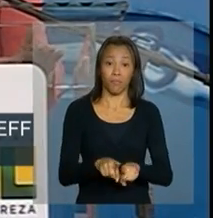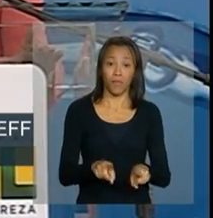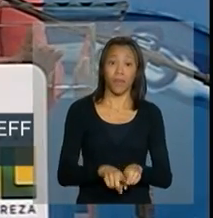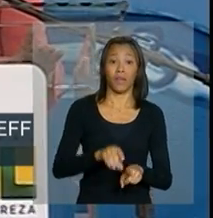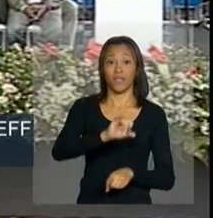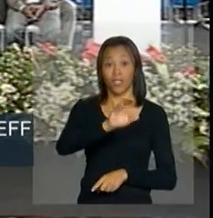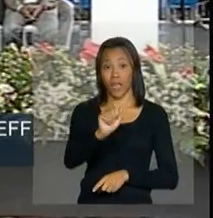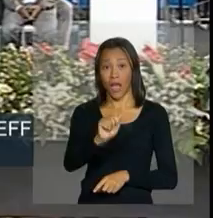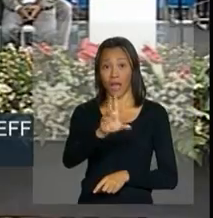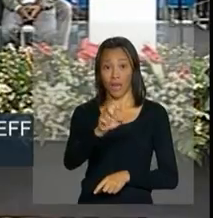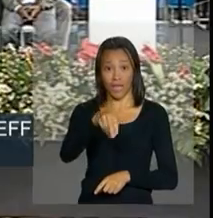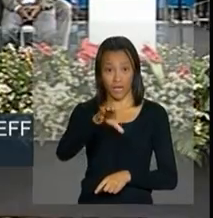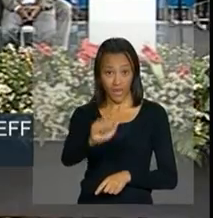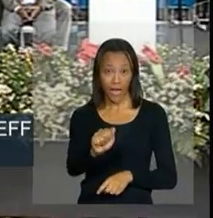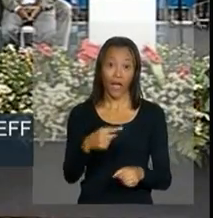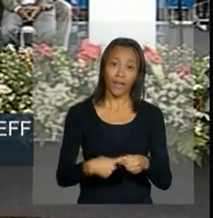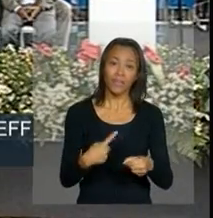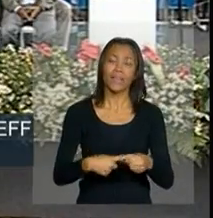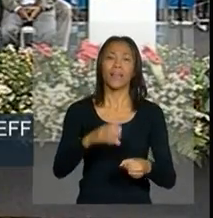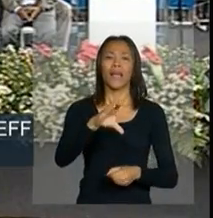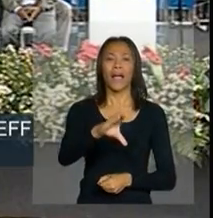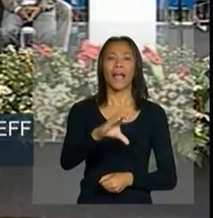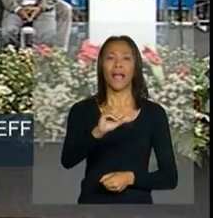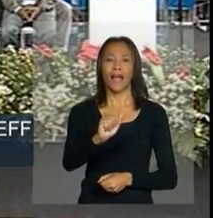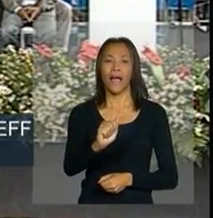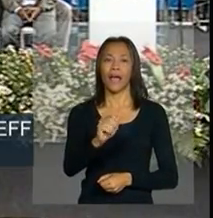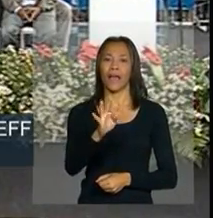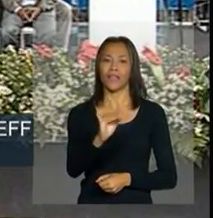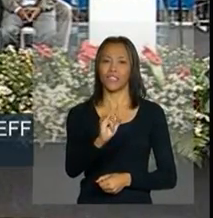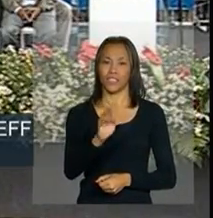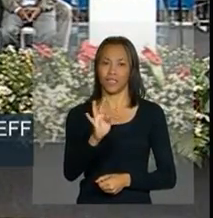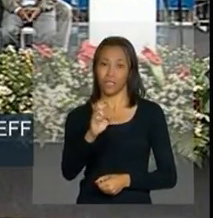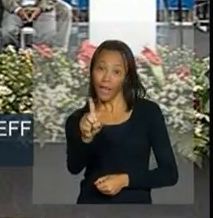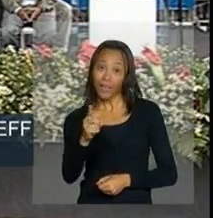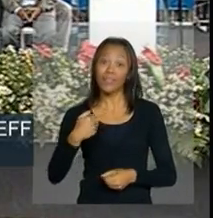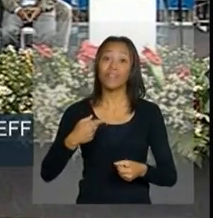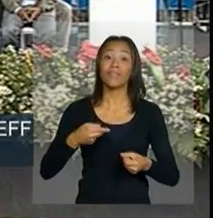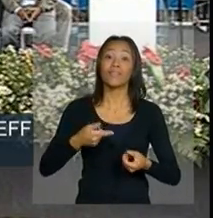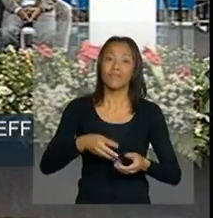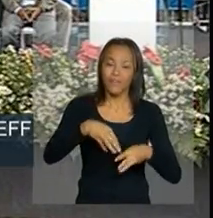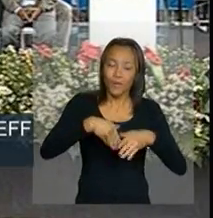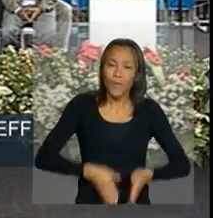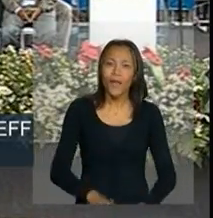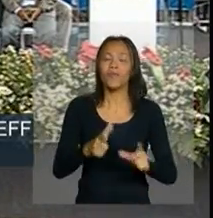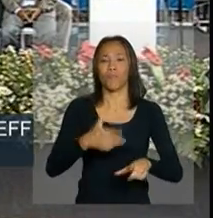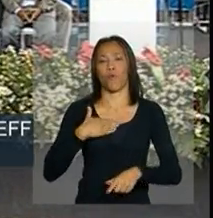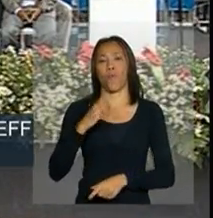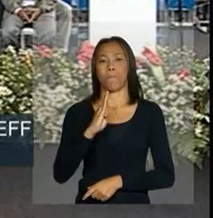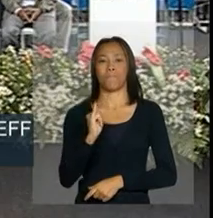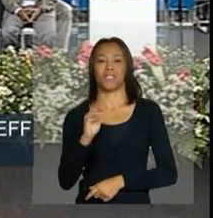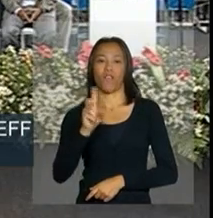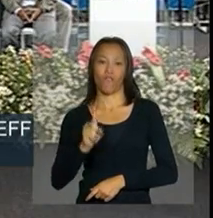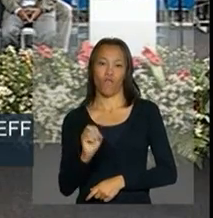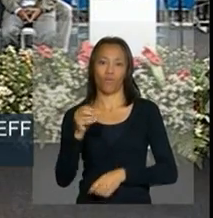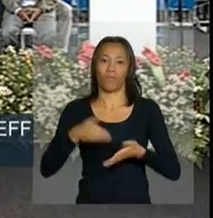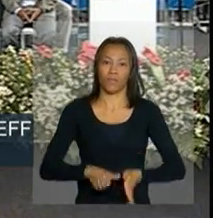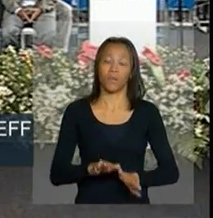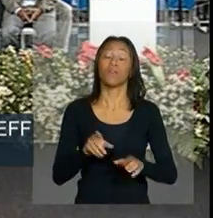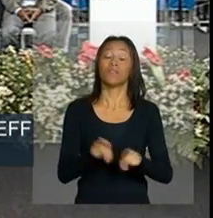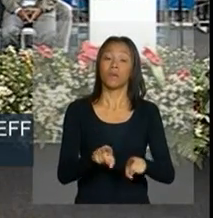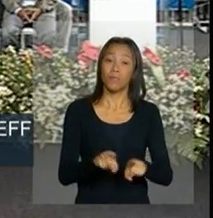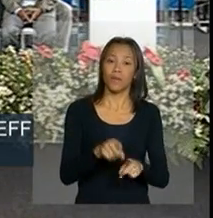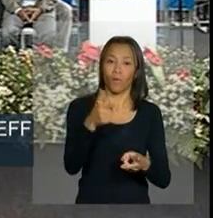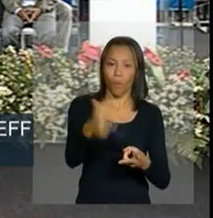de Caetité, terra do meu bisavô. O prefeito de Candiba, Reginaldo Martins